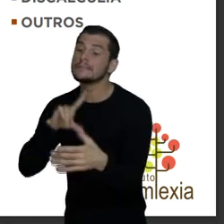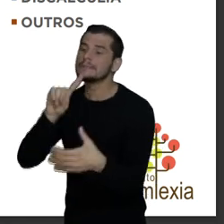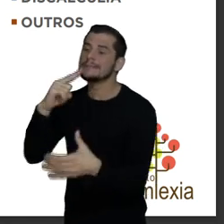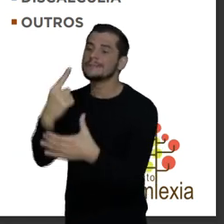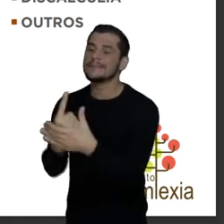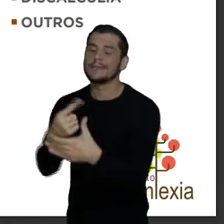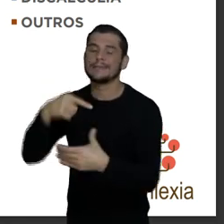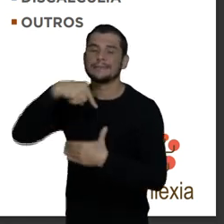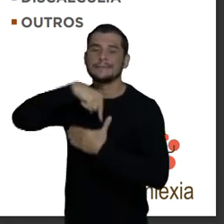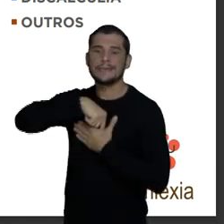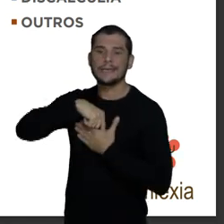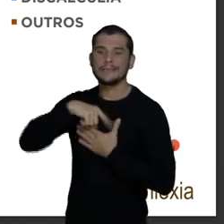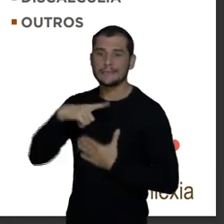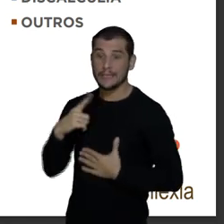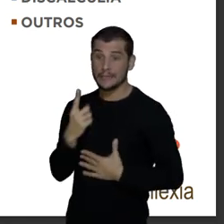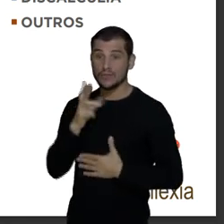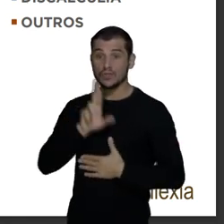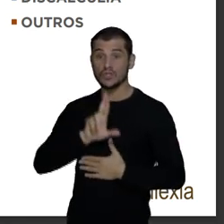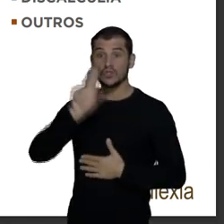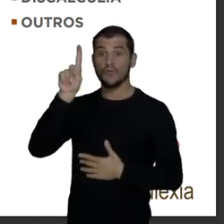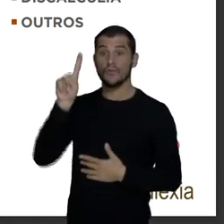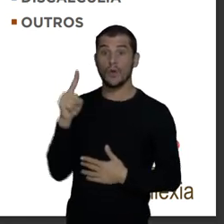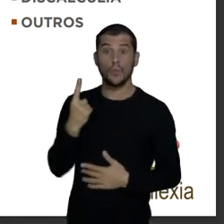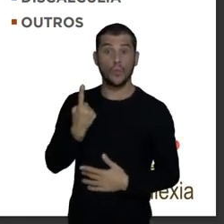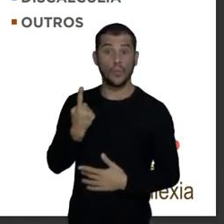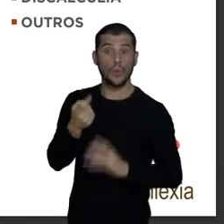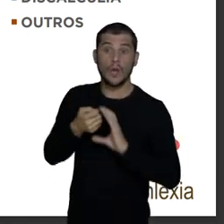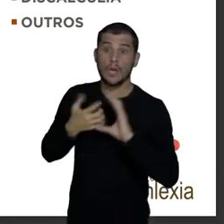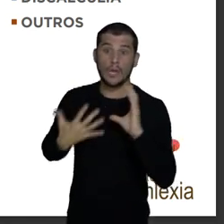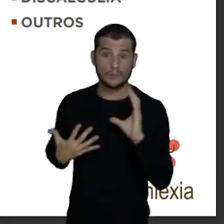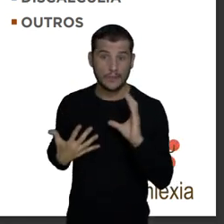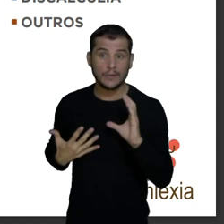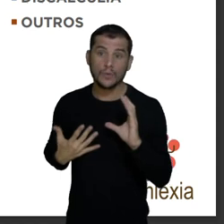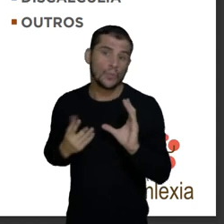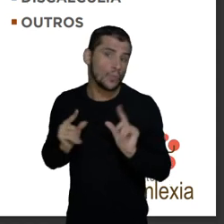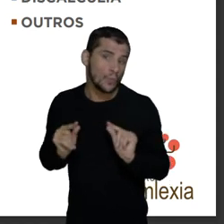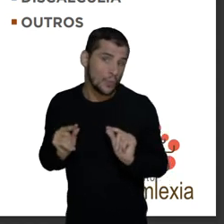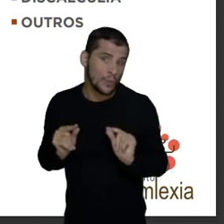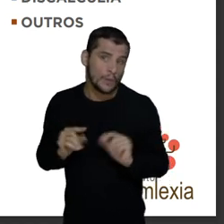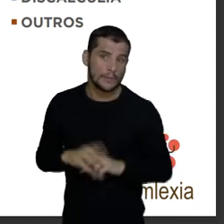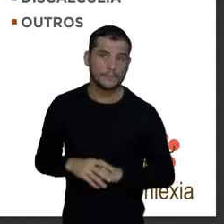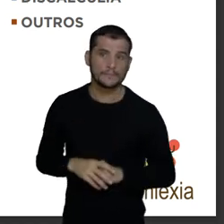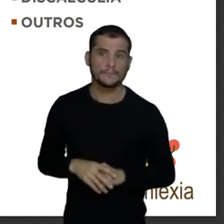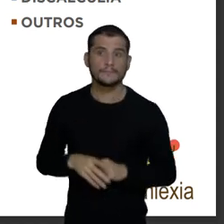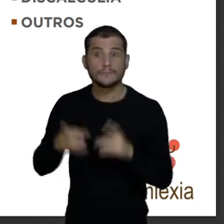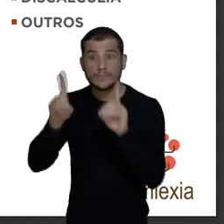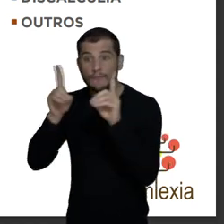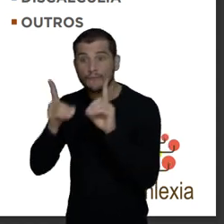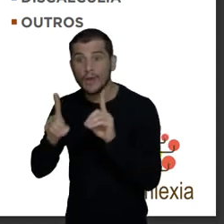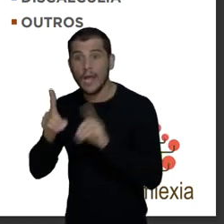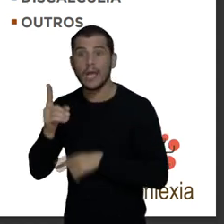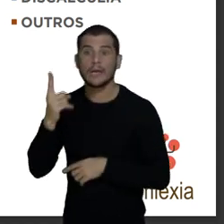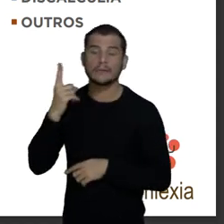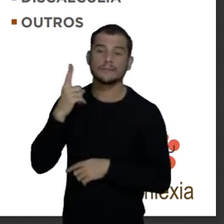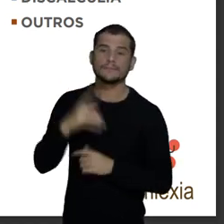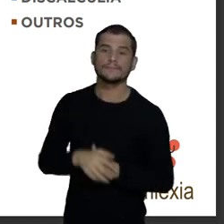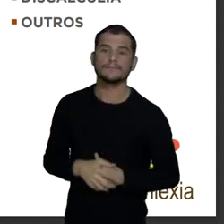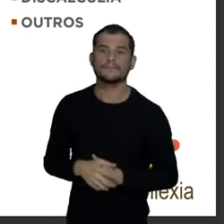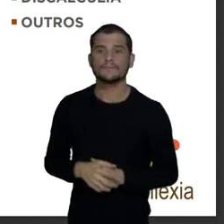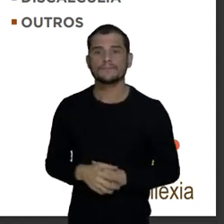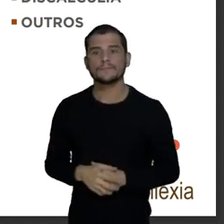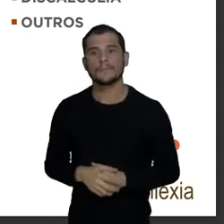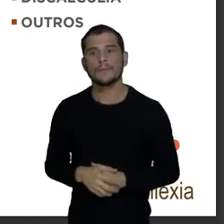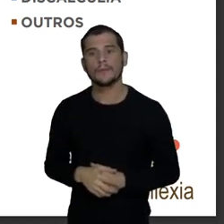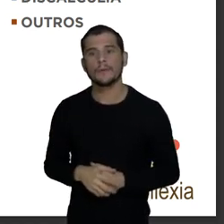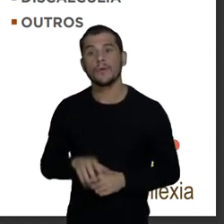diferente tá entre di entre enfim Entre várias coisas então assim eh uma